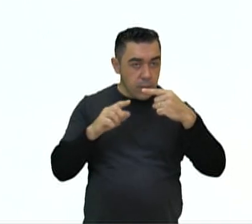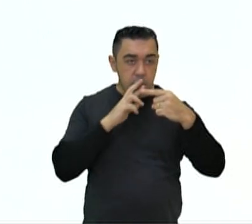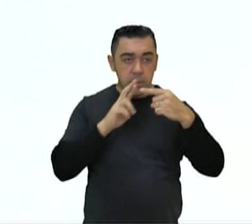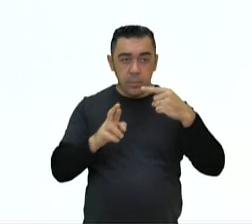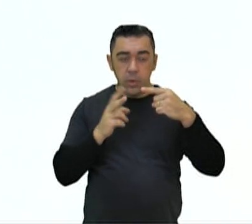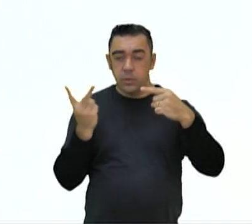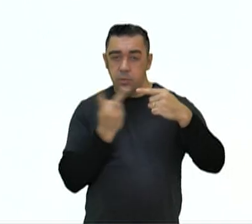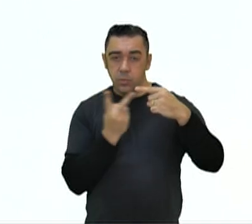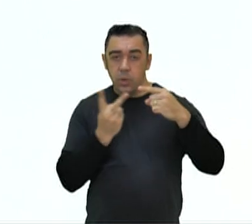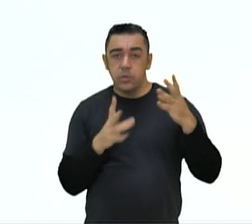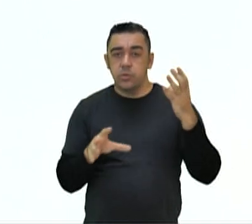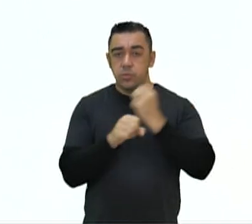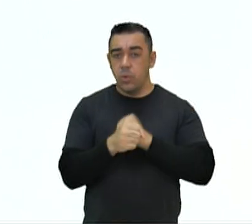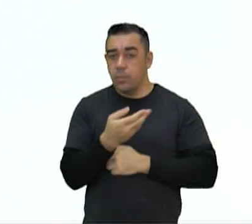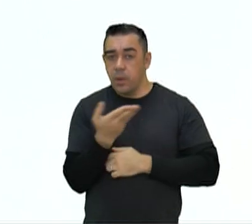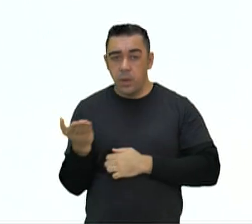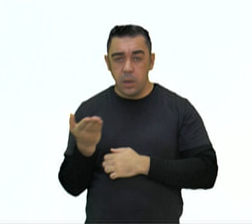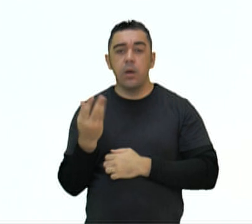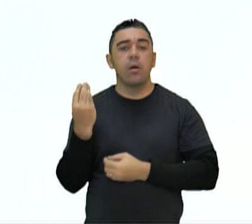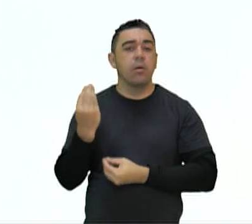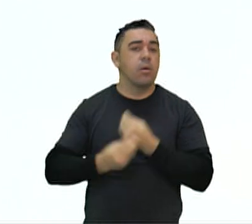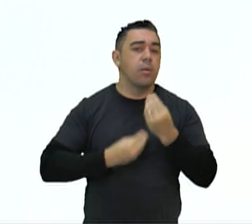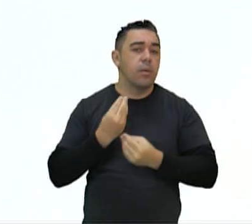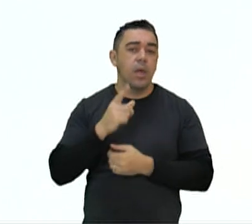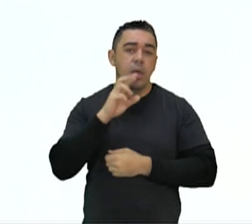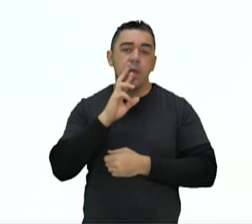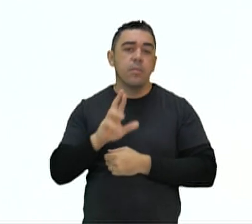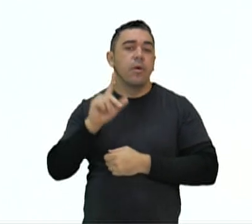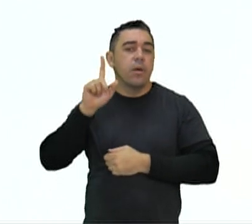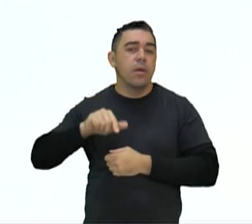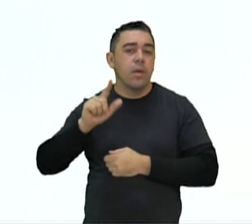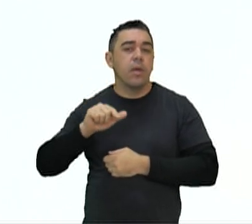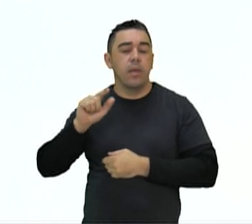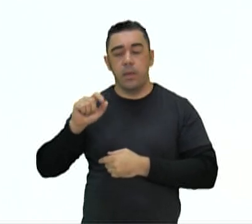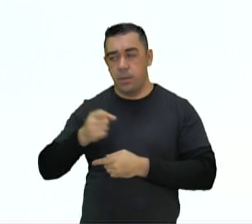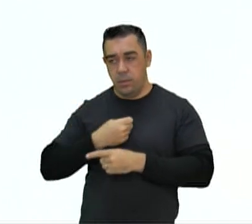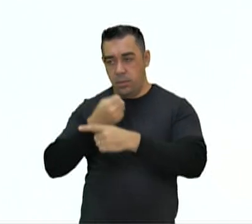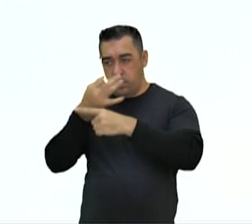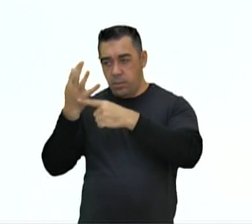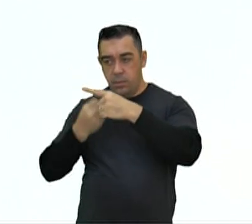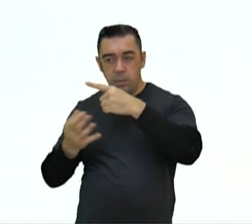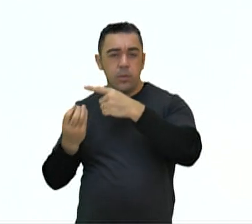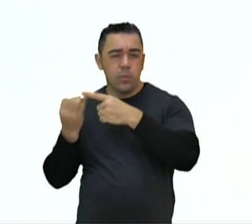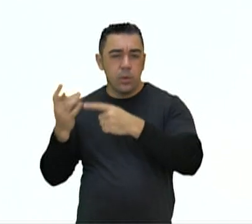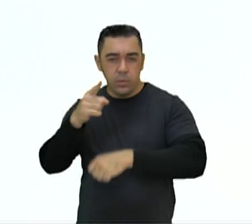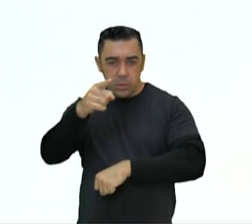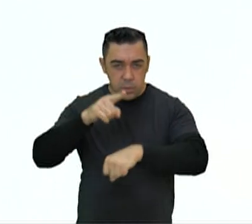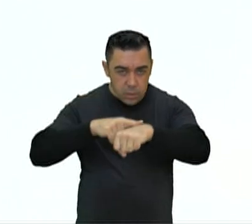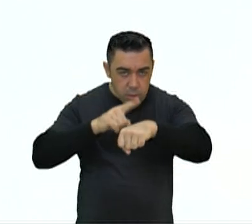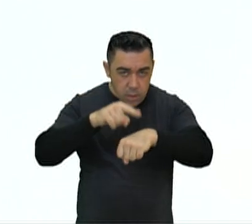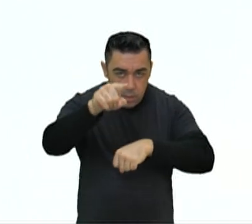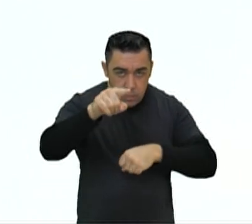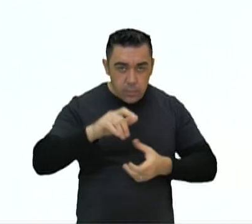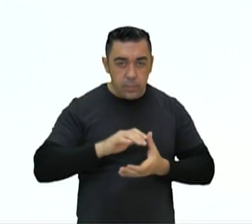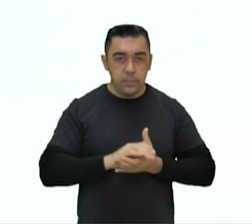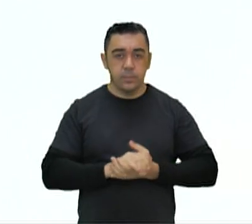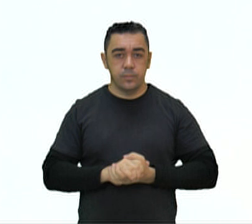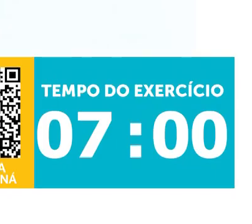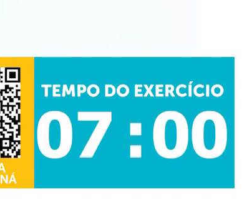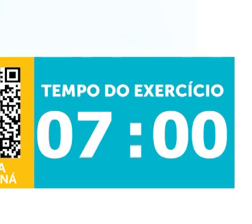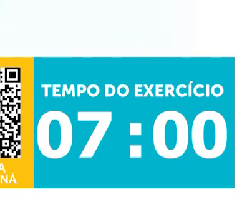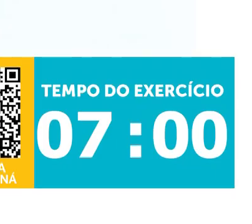soma dessas duas frações, ele é racional ou não. Tempo para tentar identificar.